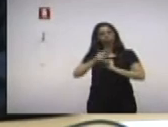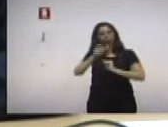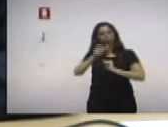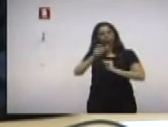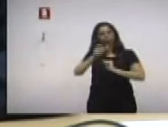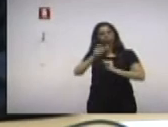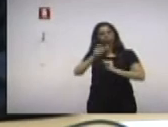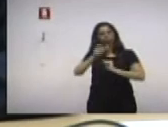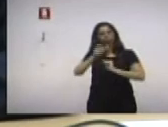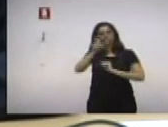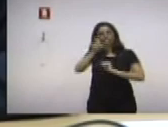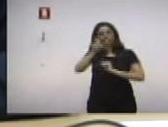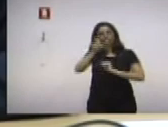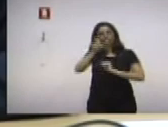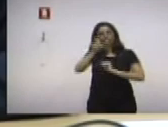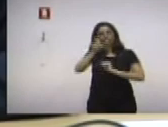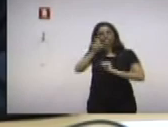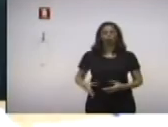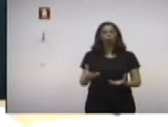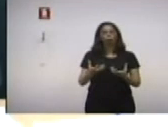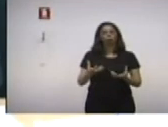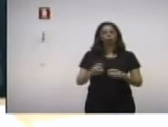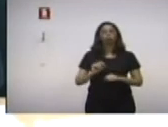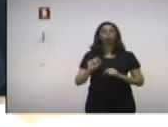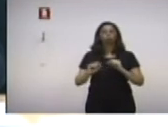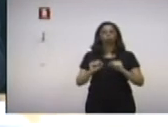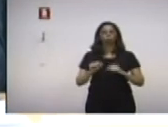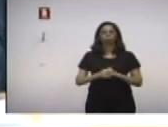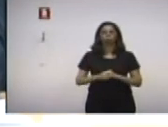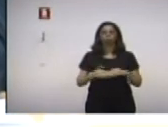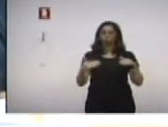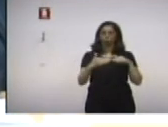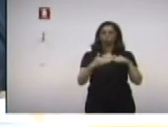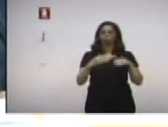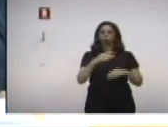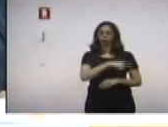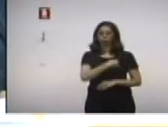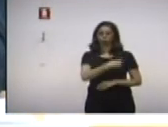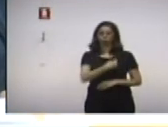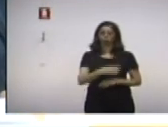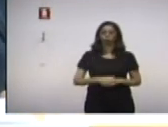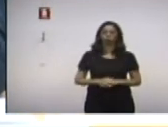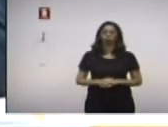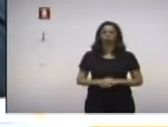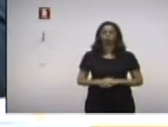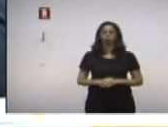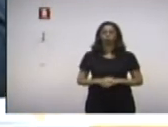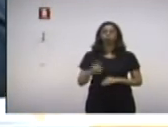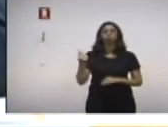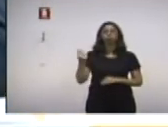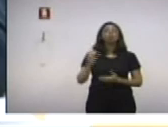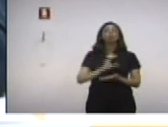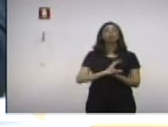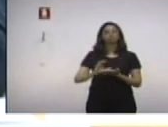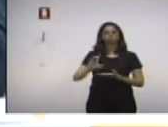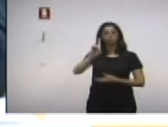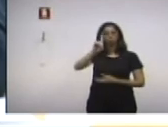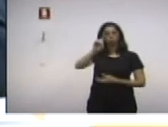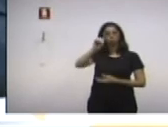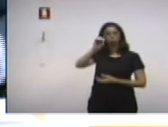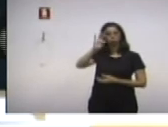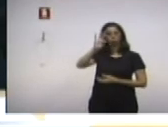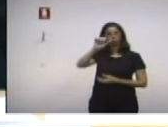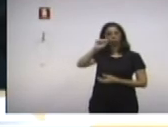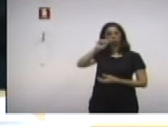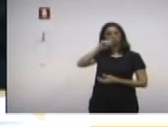o presidente só para reforçar Doutor João Mota falou essa dotação foi uma das emendas